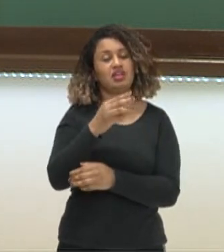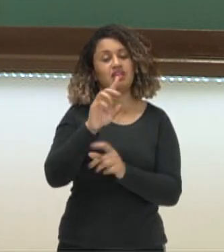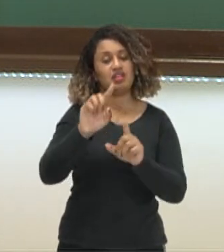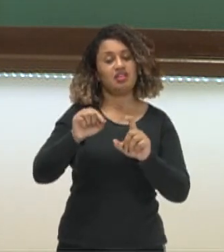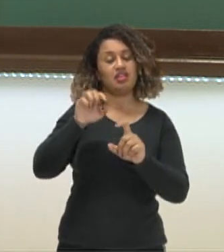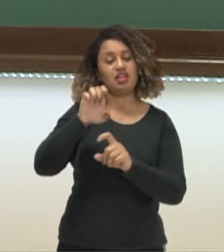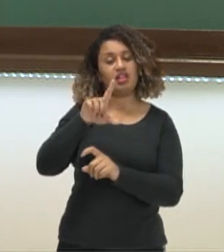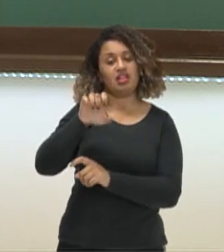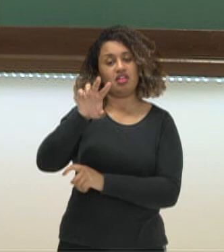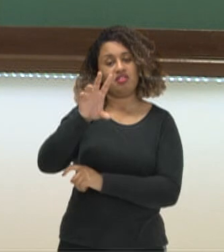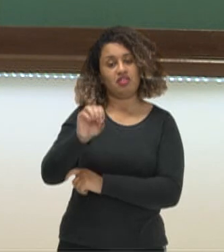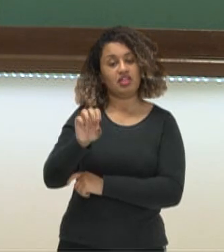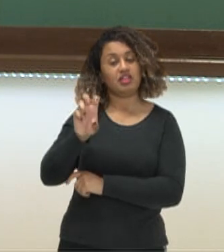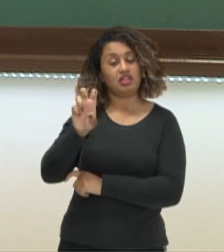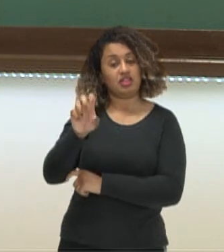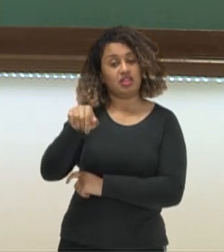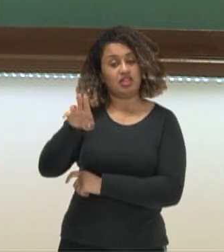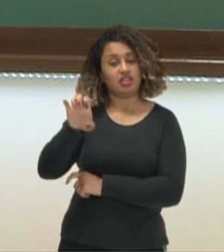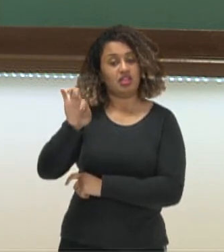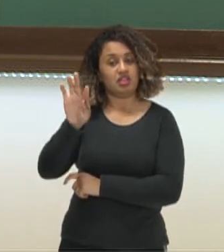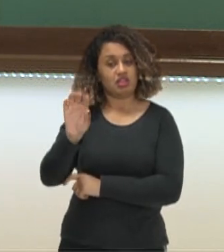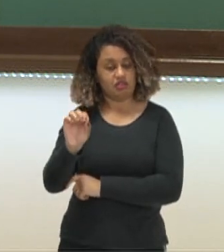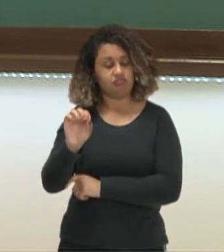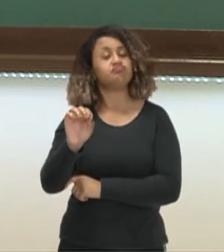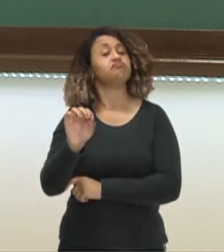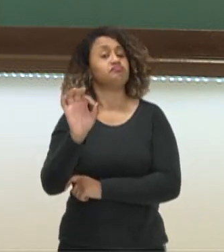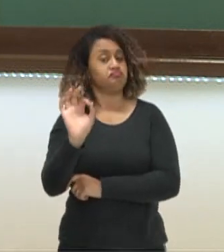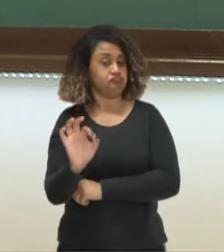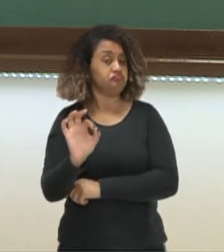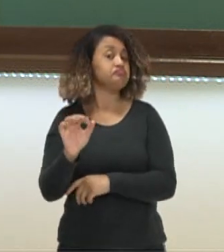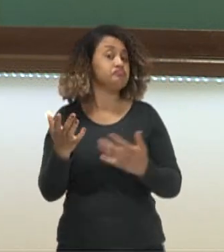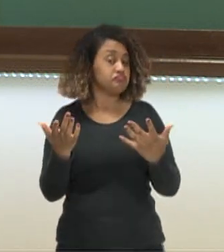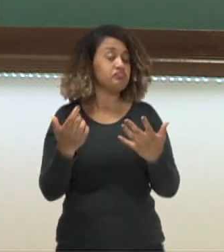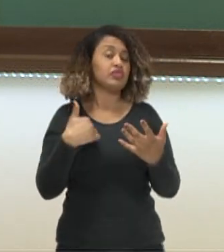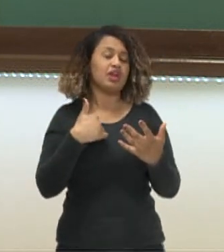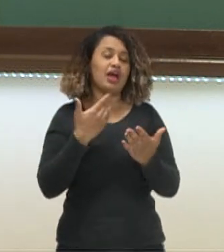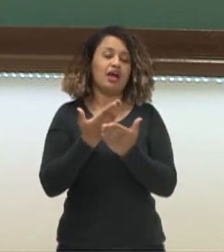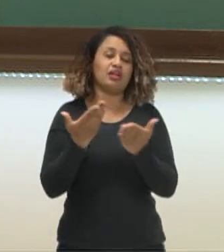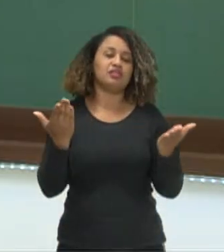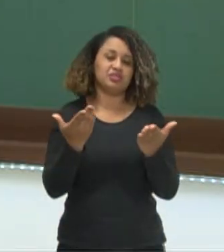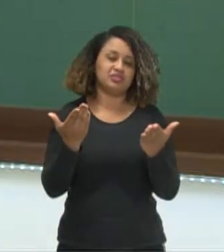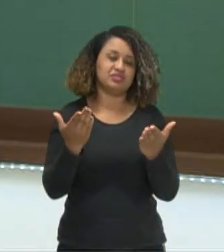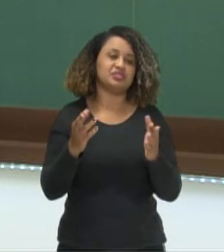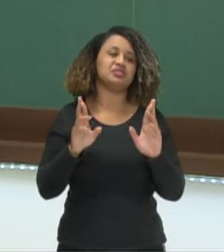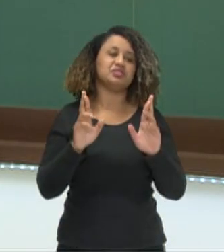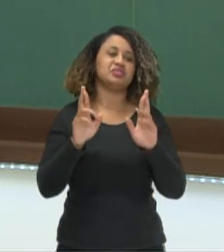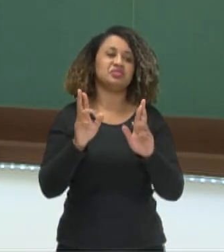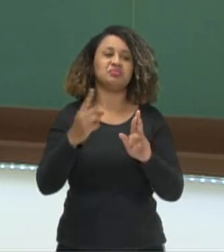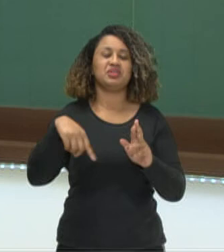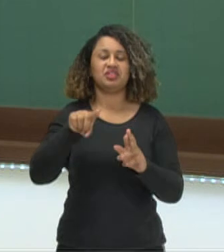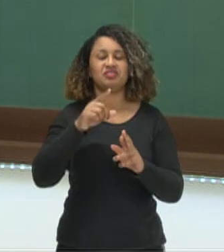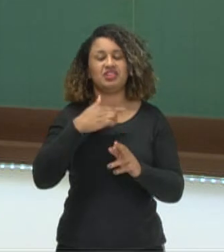elevado à 5ª potência. 3 elevado a 5. Essa foi a nossa aula. Eu